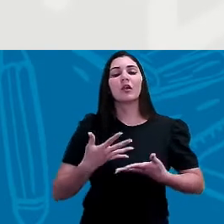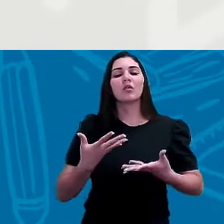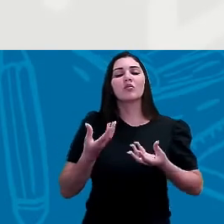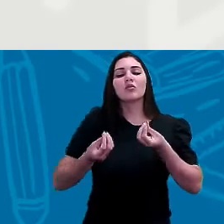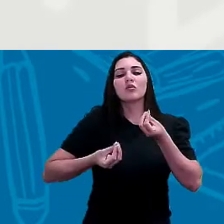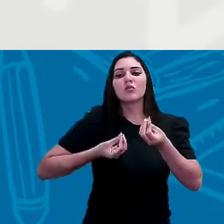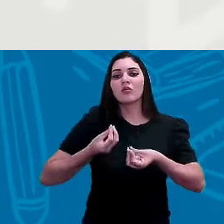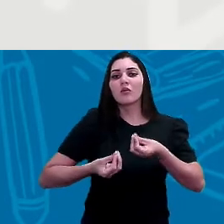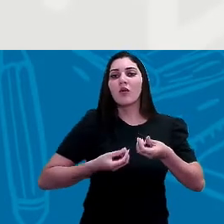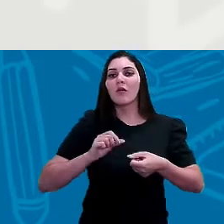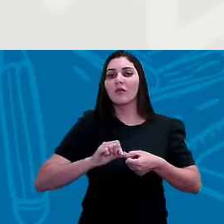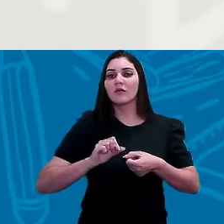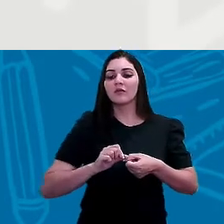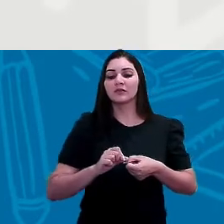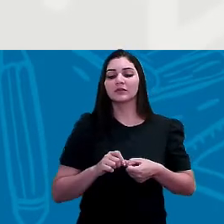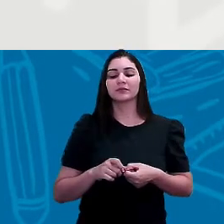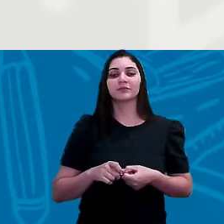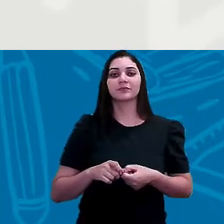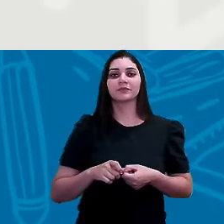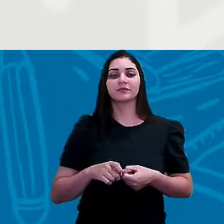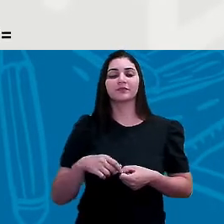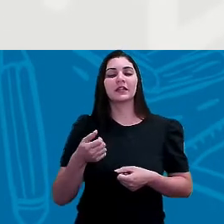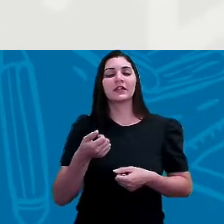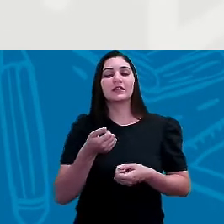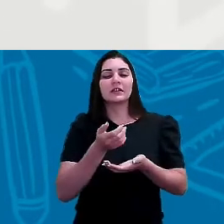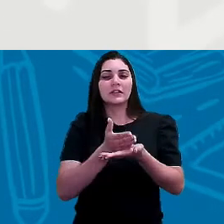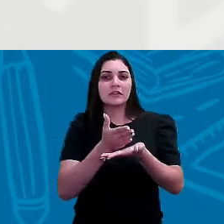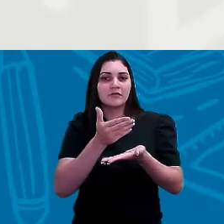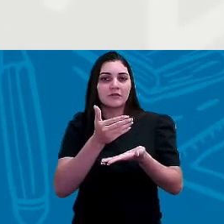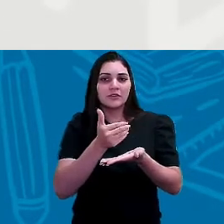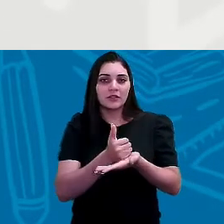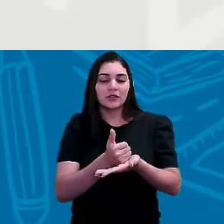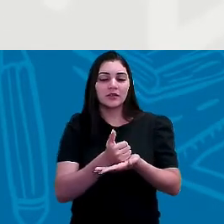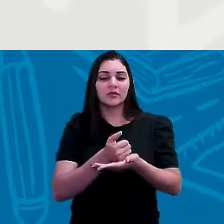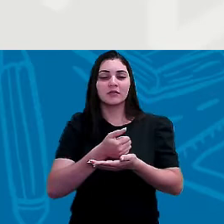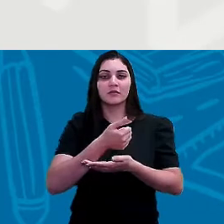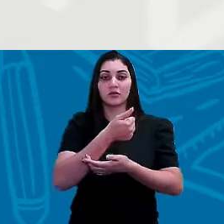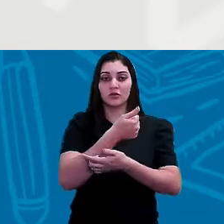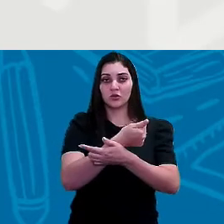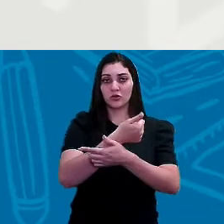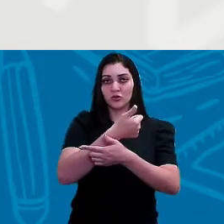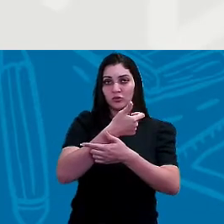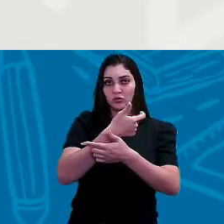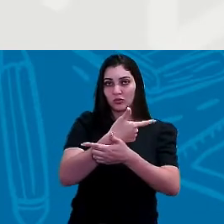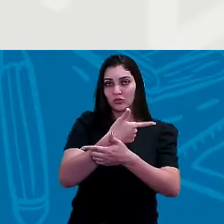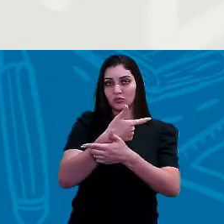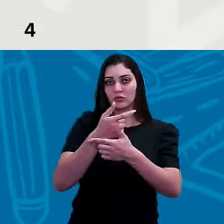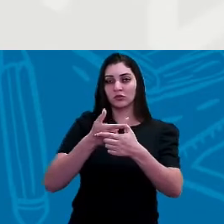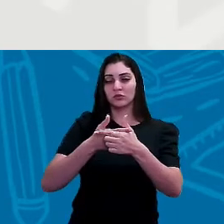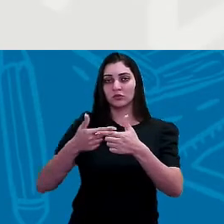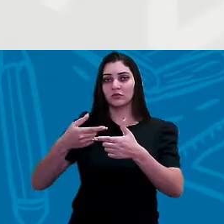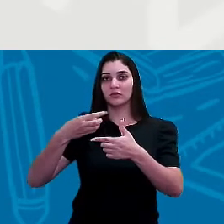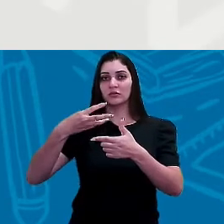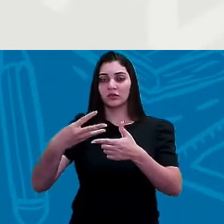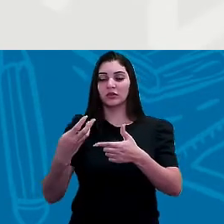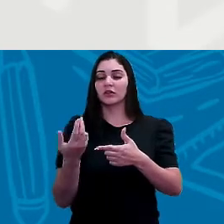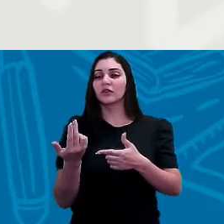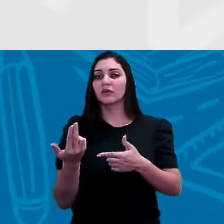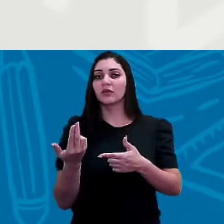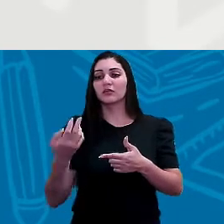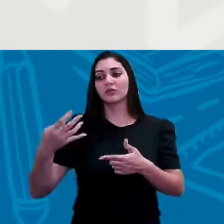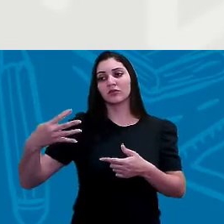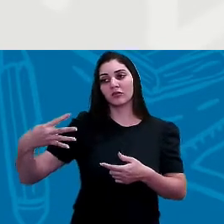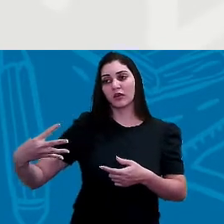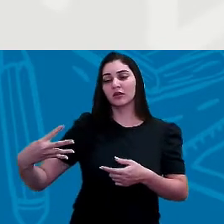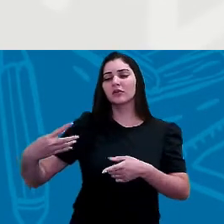eu faço? A terça parte de 12 vai ser 12 dividido por 3. 12 dividido por 3 vai dar